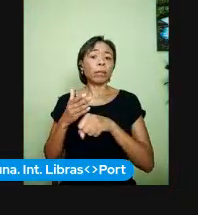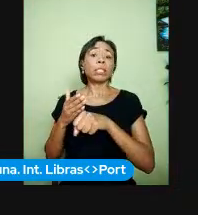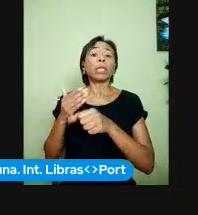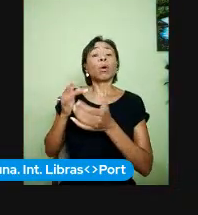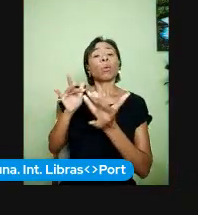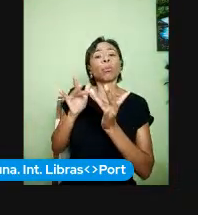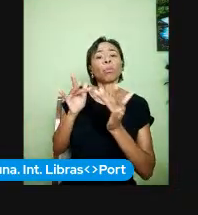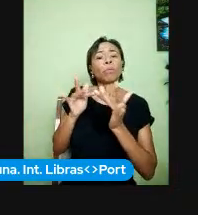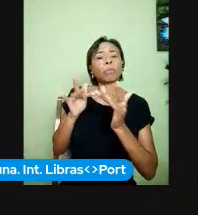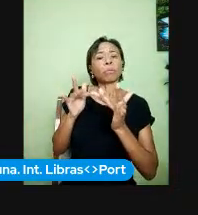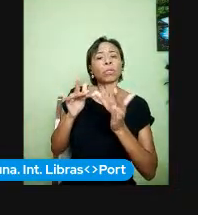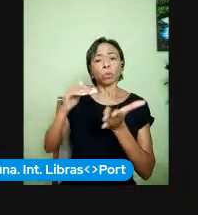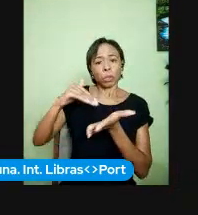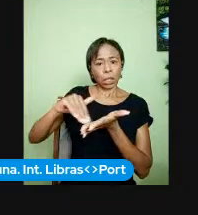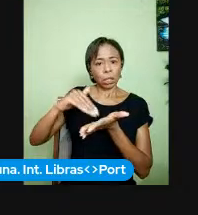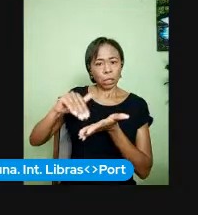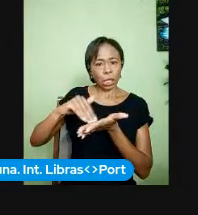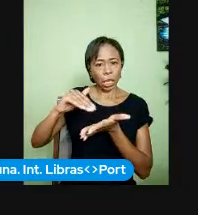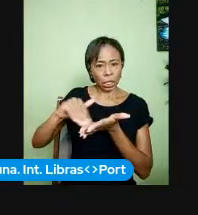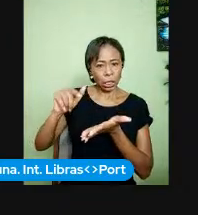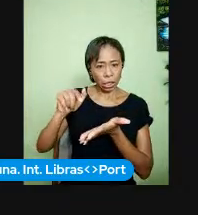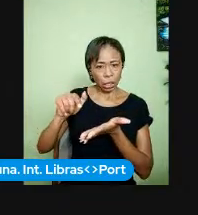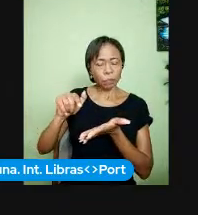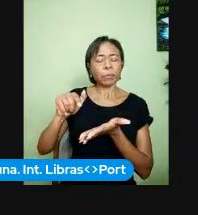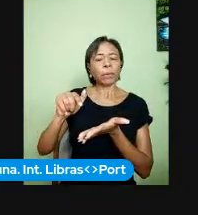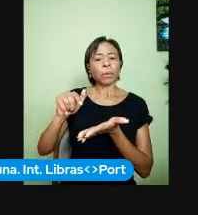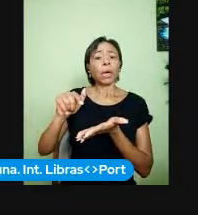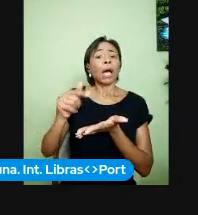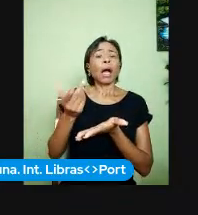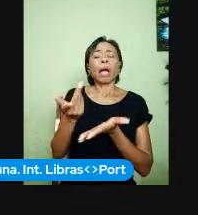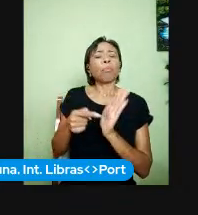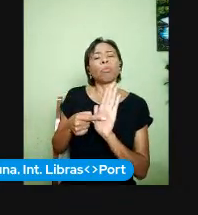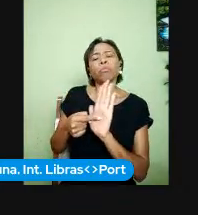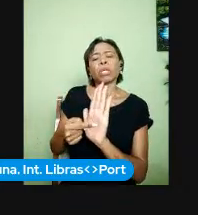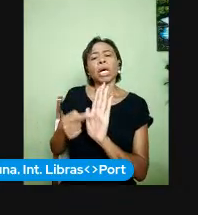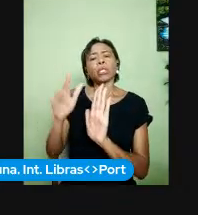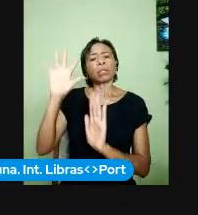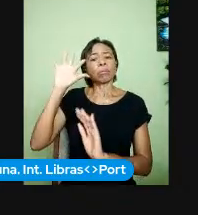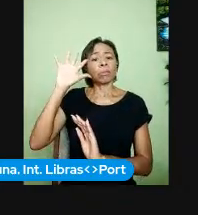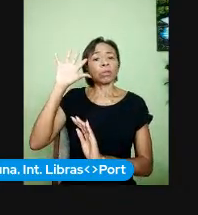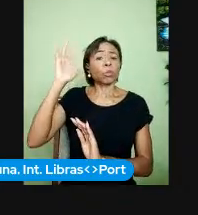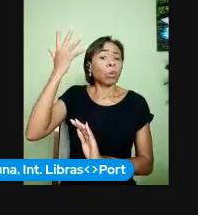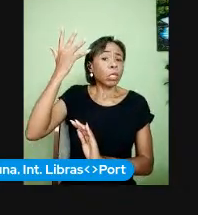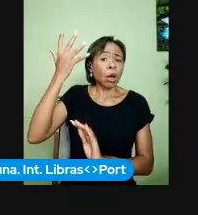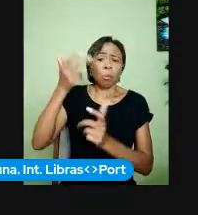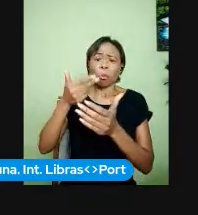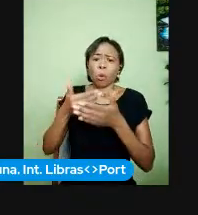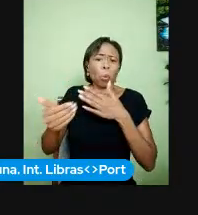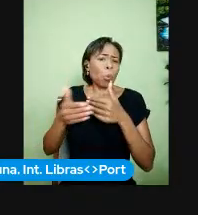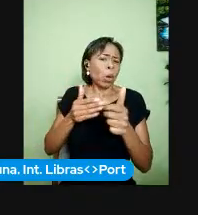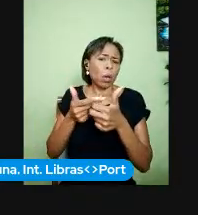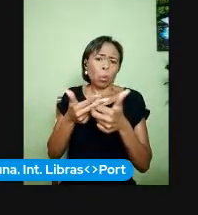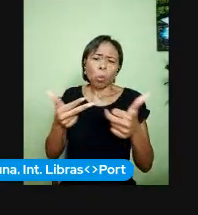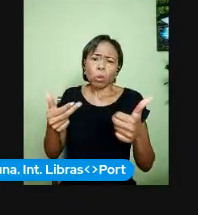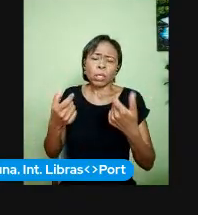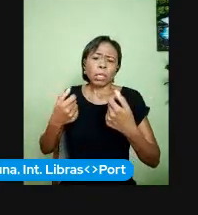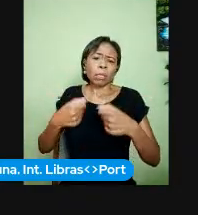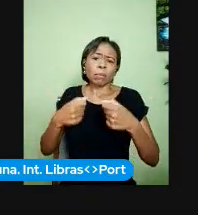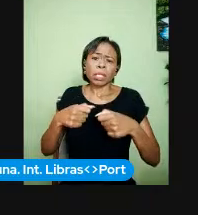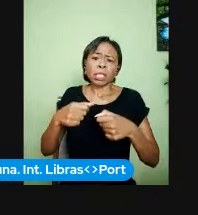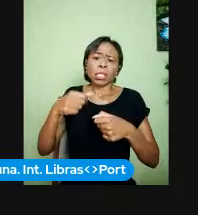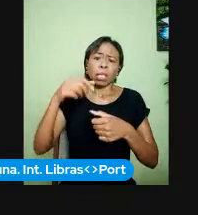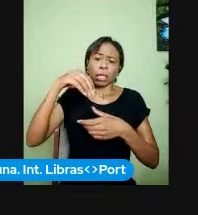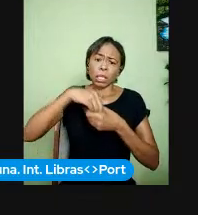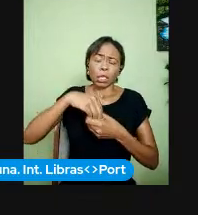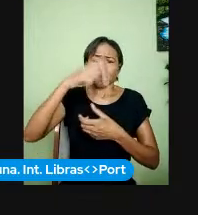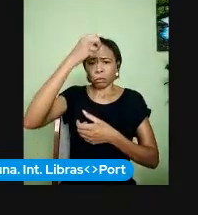Desenvolvimento, oferecendo uma solução para alguma dor, né, alguma demanda que a prefeitura